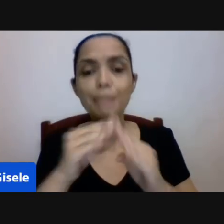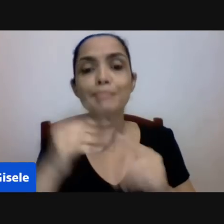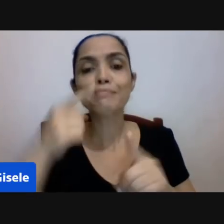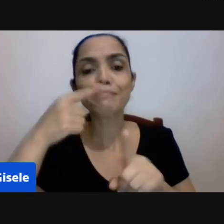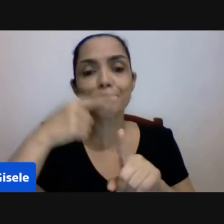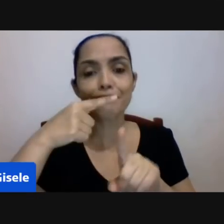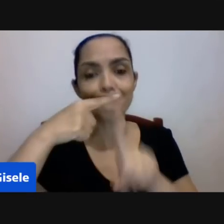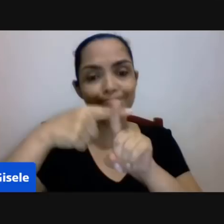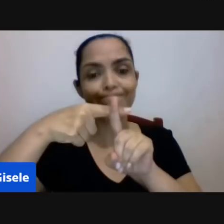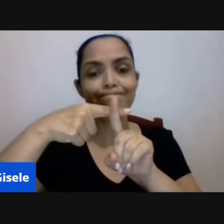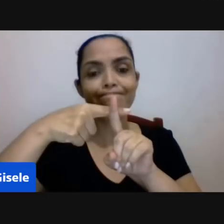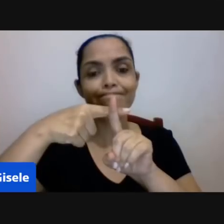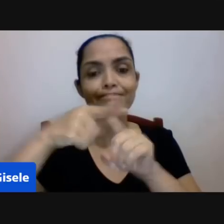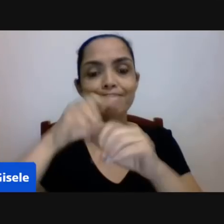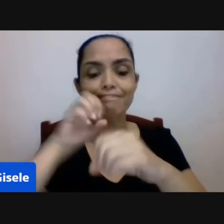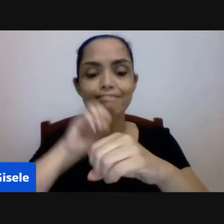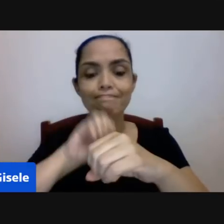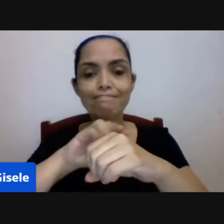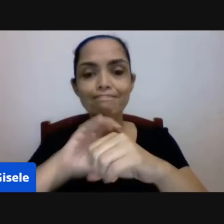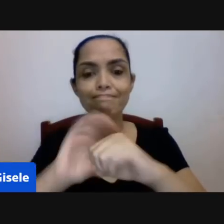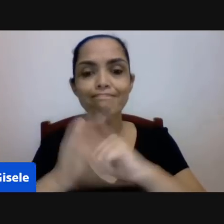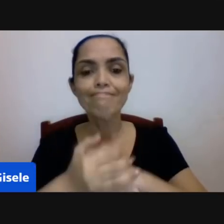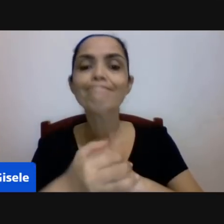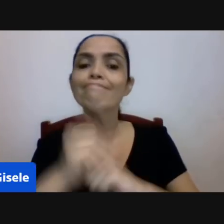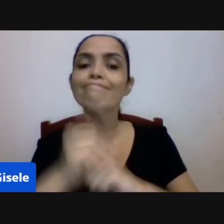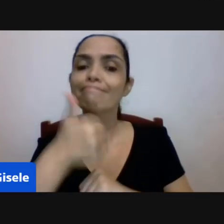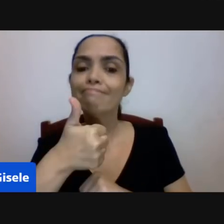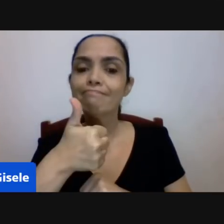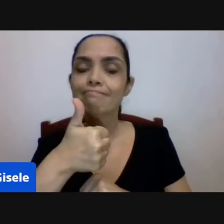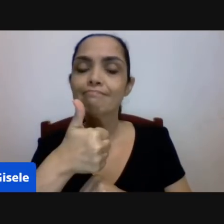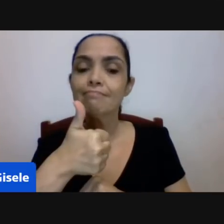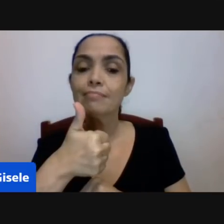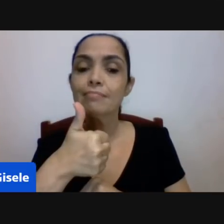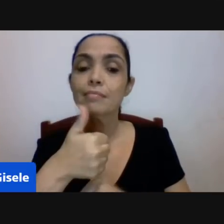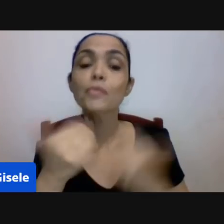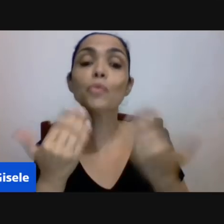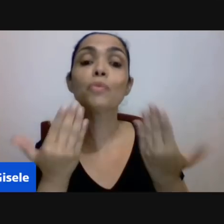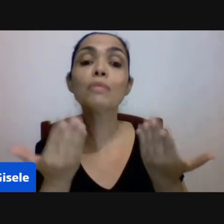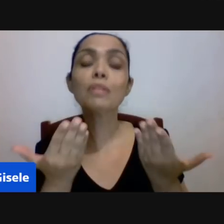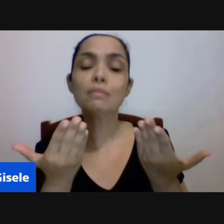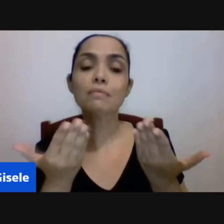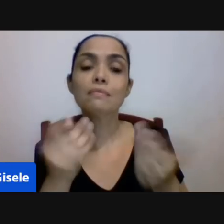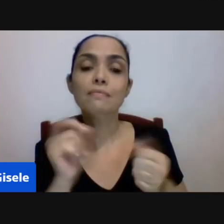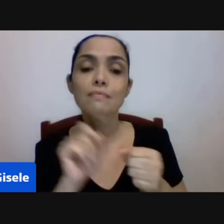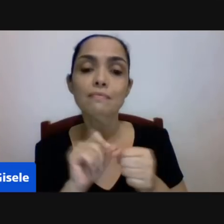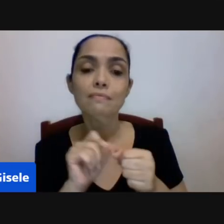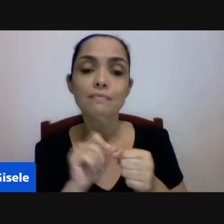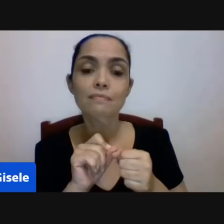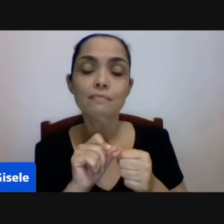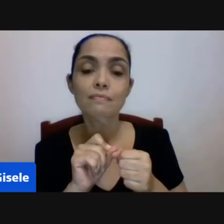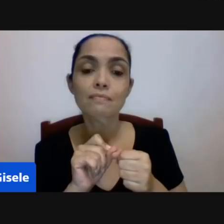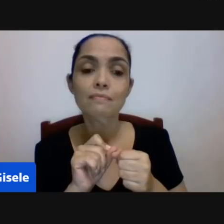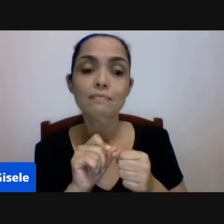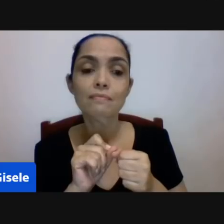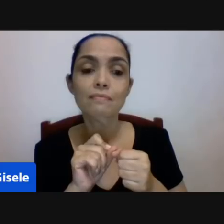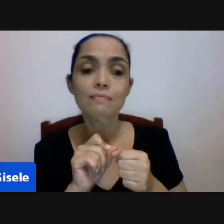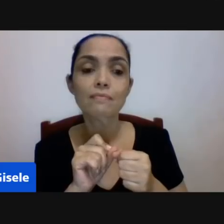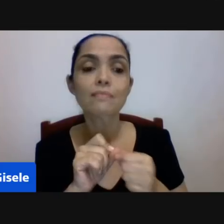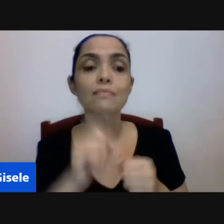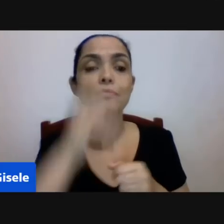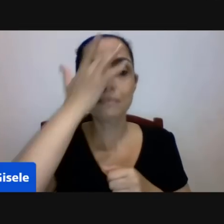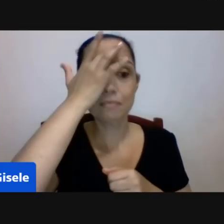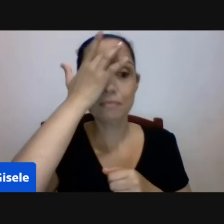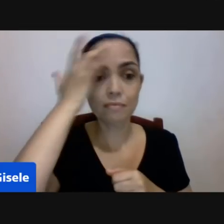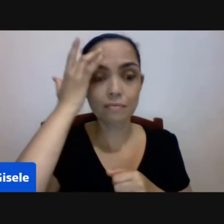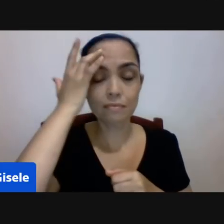familiar que pegou Covid, realmente positivo. O que vai fazer? Essa pessoa que teve um contato que a gente chama